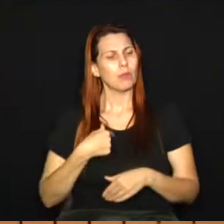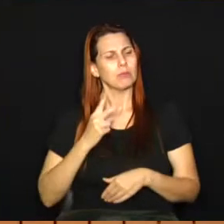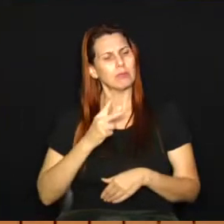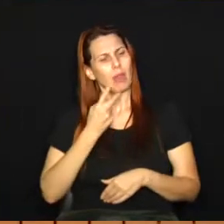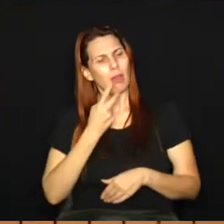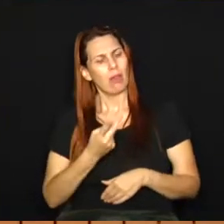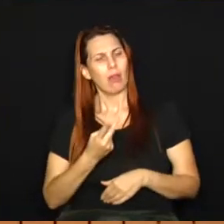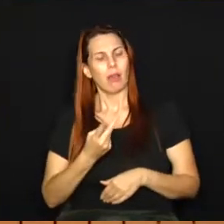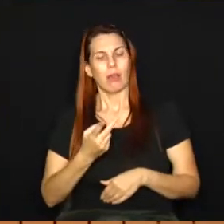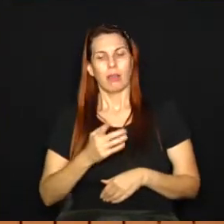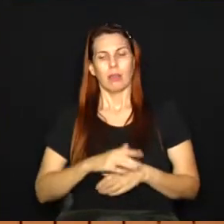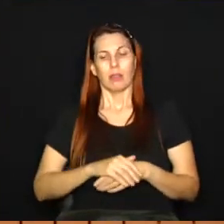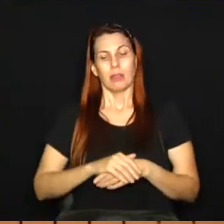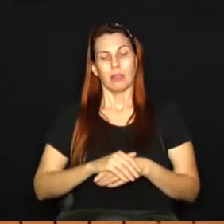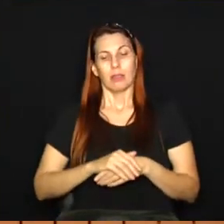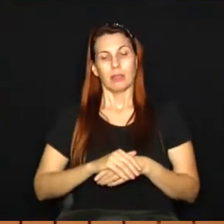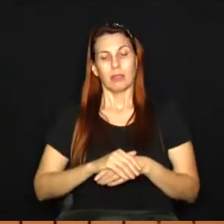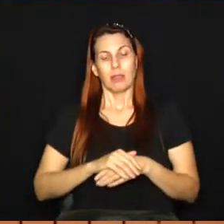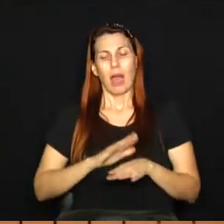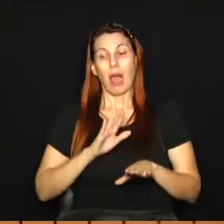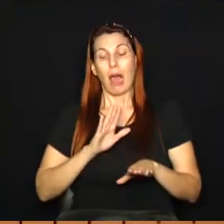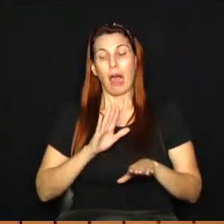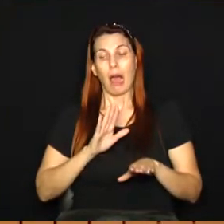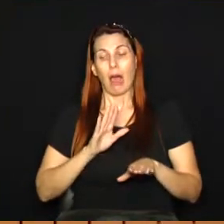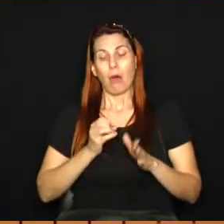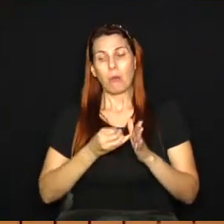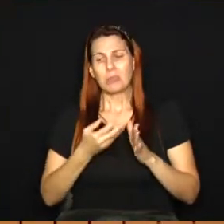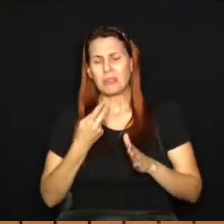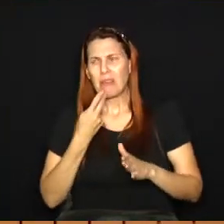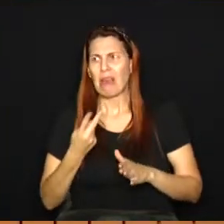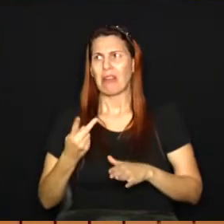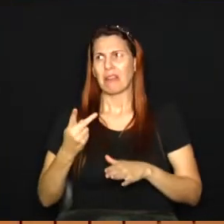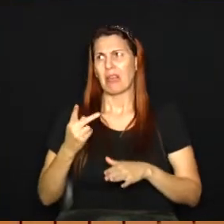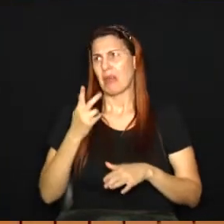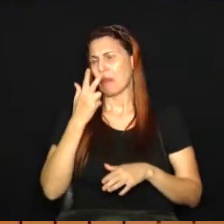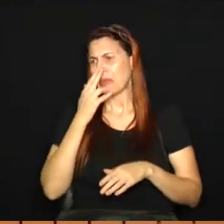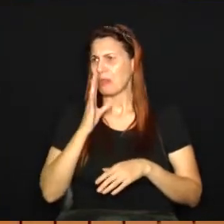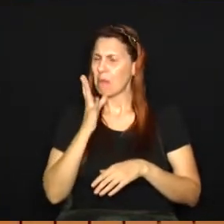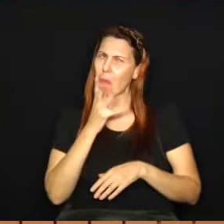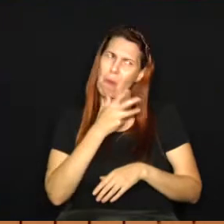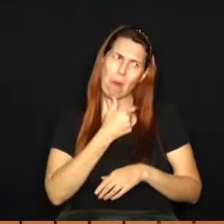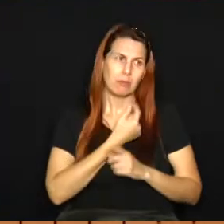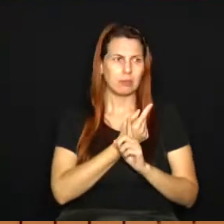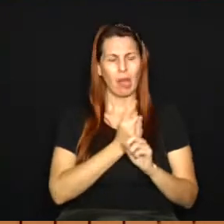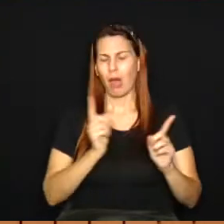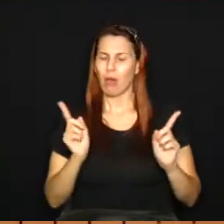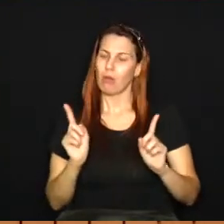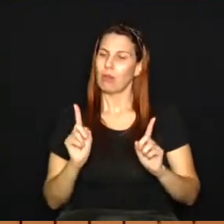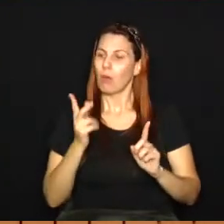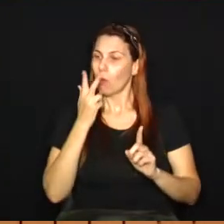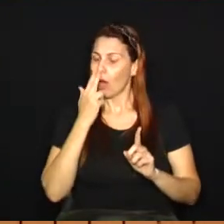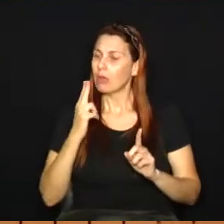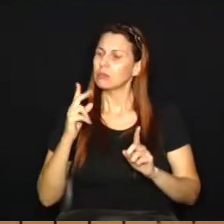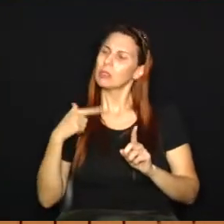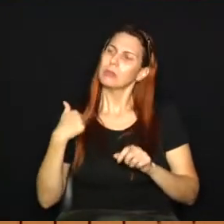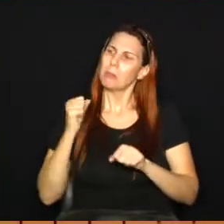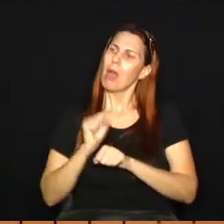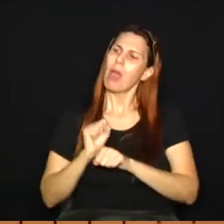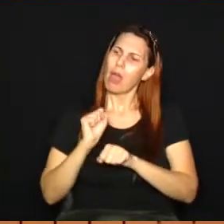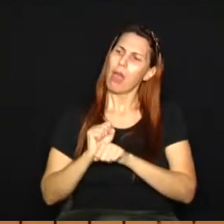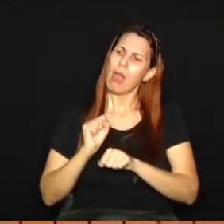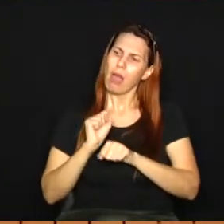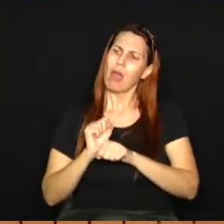tive alguns falam vocação tardia. Não é vocação tardia, é uma vocação postergada,